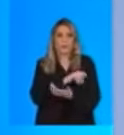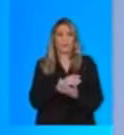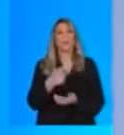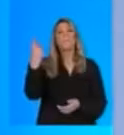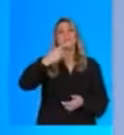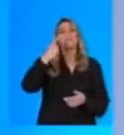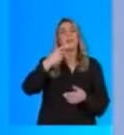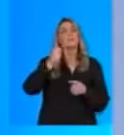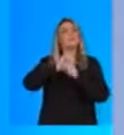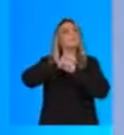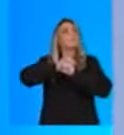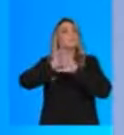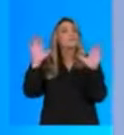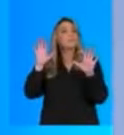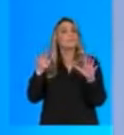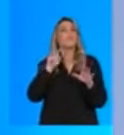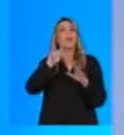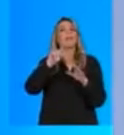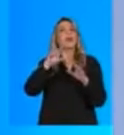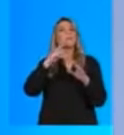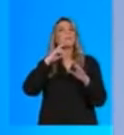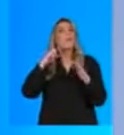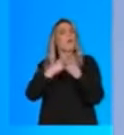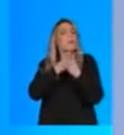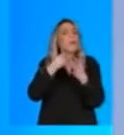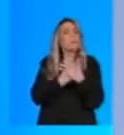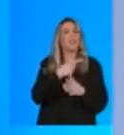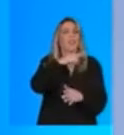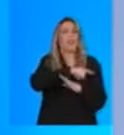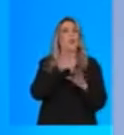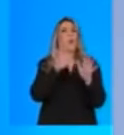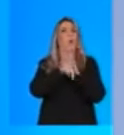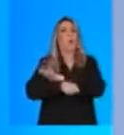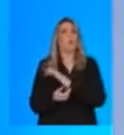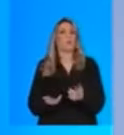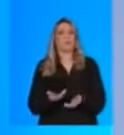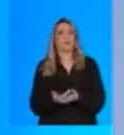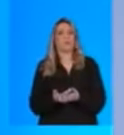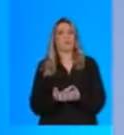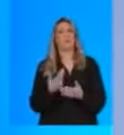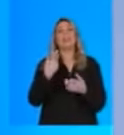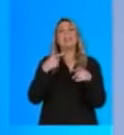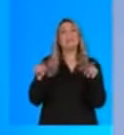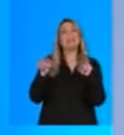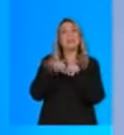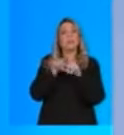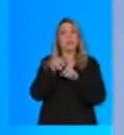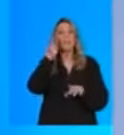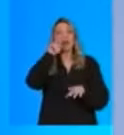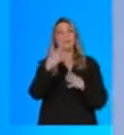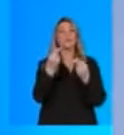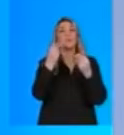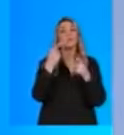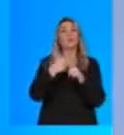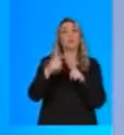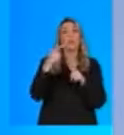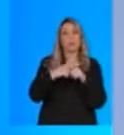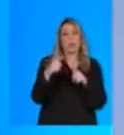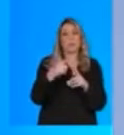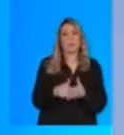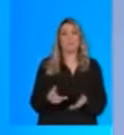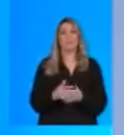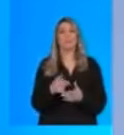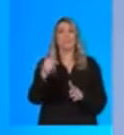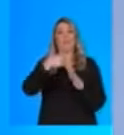garantir transparência para combater esse tipo de corrupção Nós também vemos muitos problemas no sistema de o a nossa